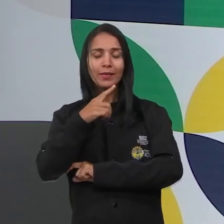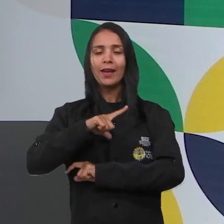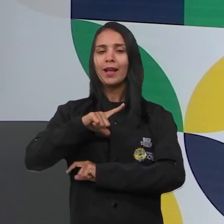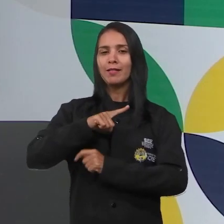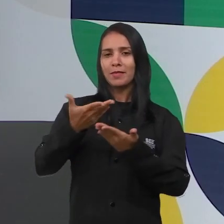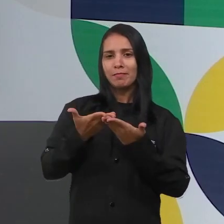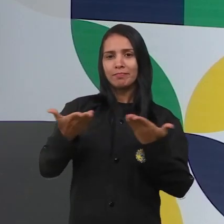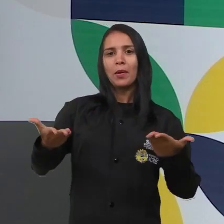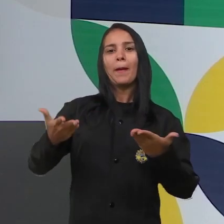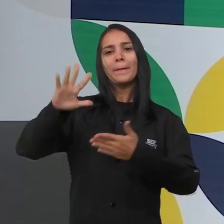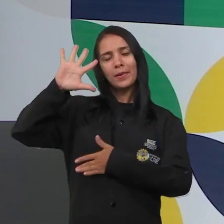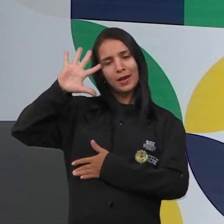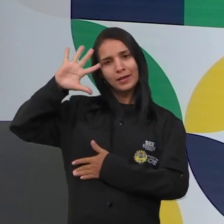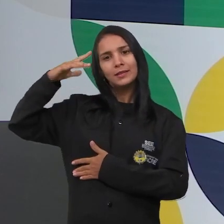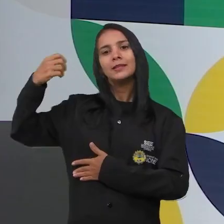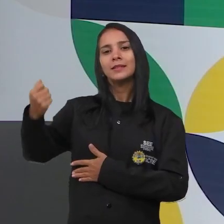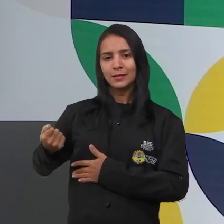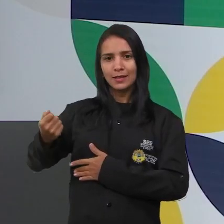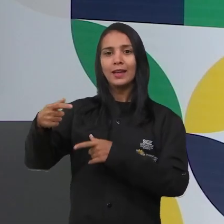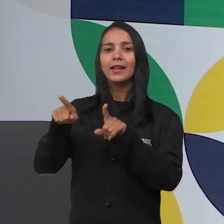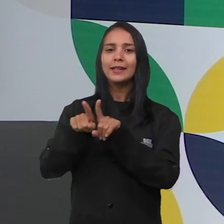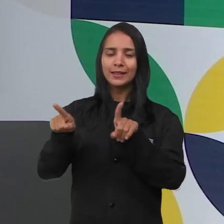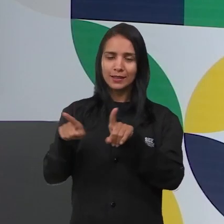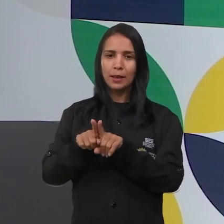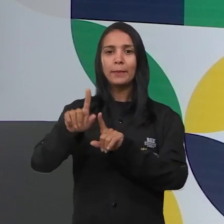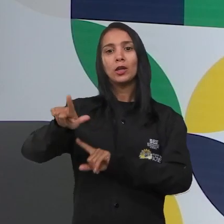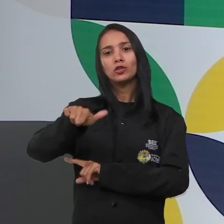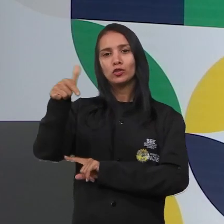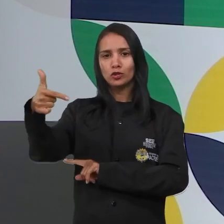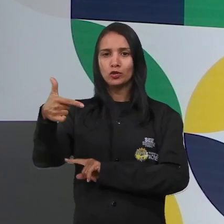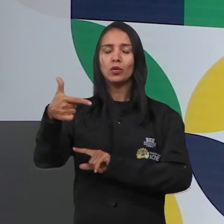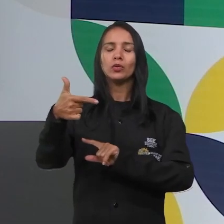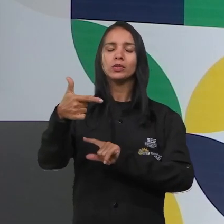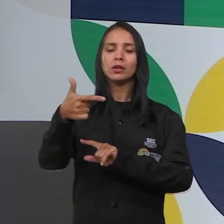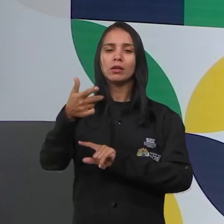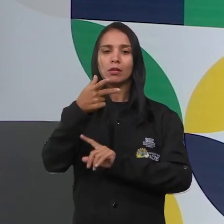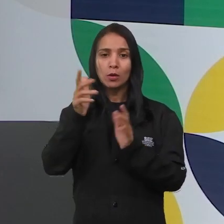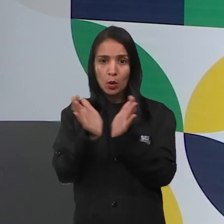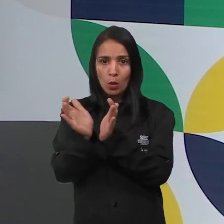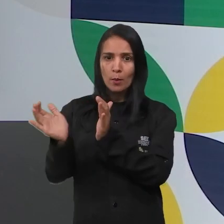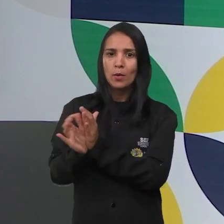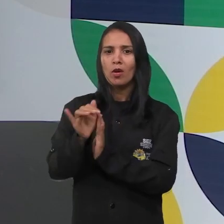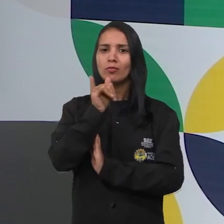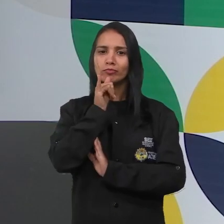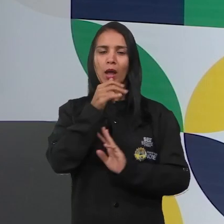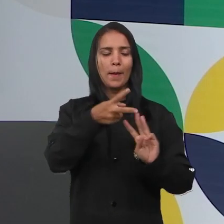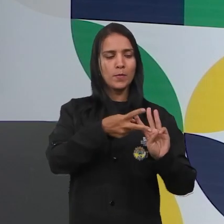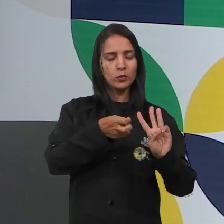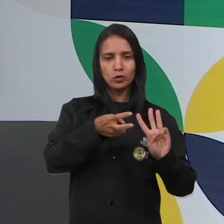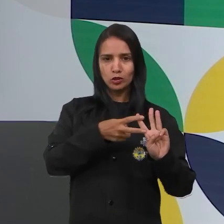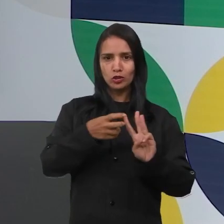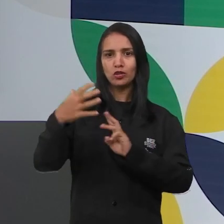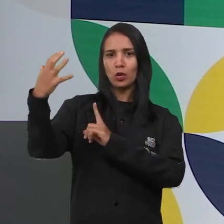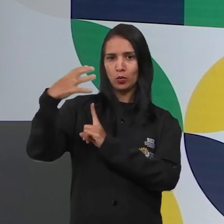muitas vezes africana e até mesmo de origem aí indígena. E esses europeus que vieram ao Brasil, eles trouxeram